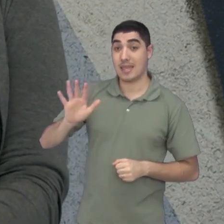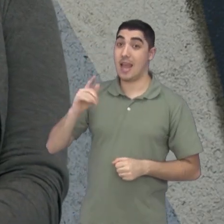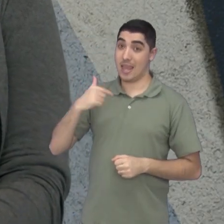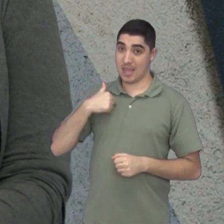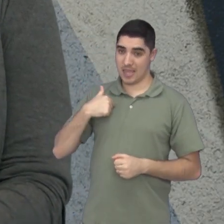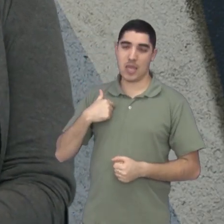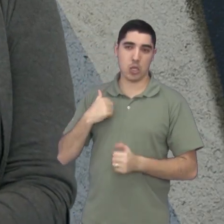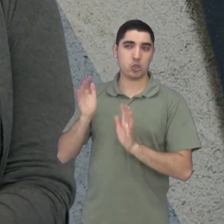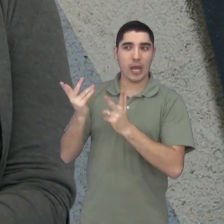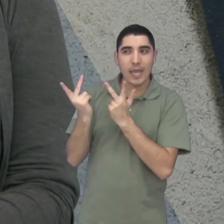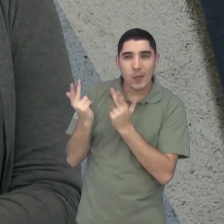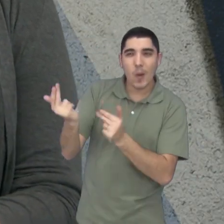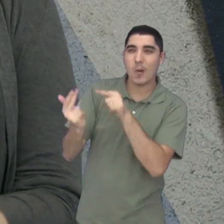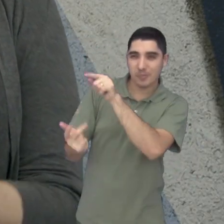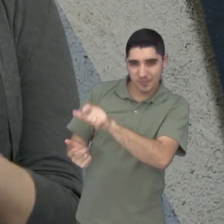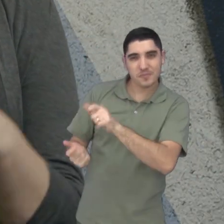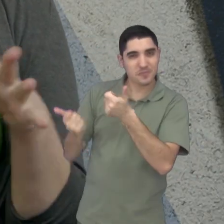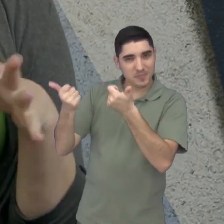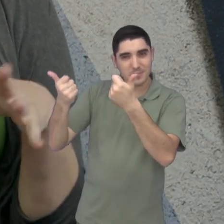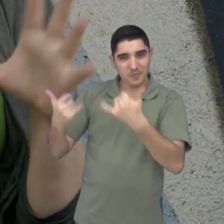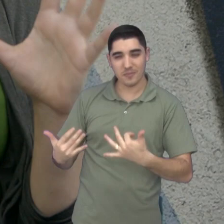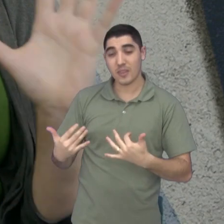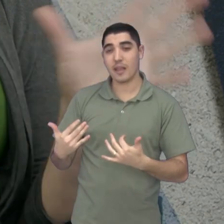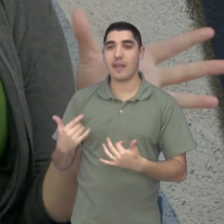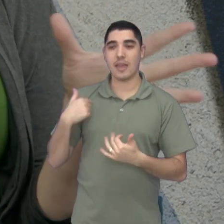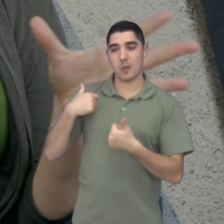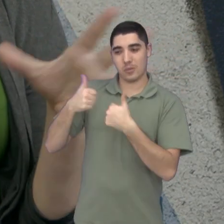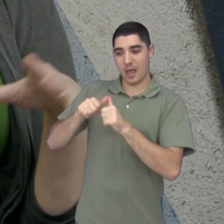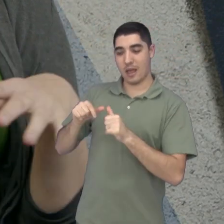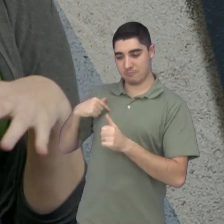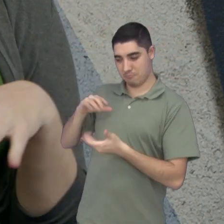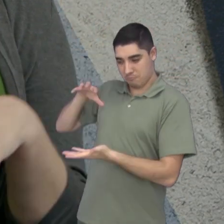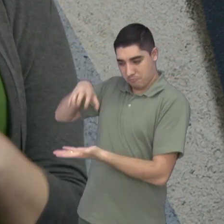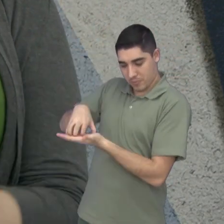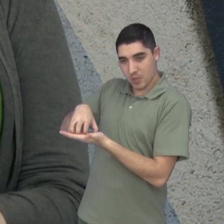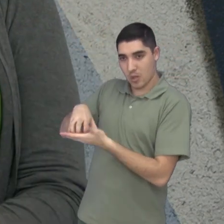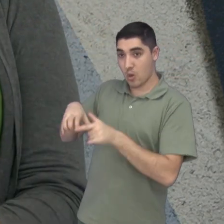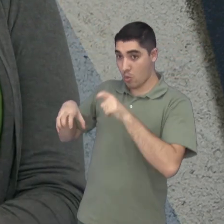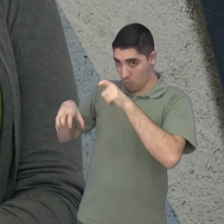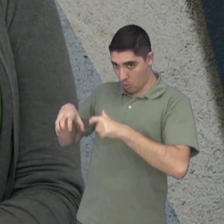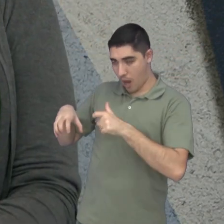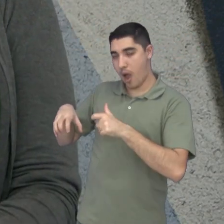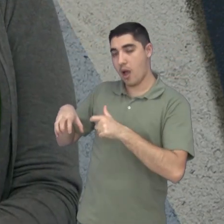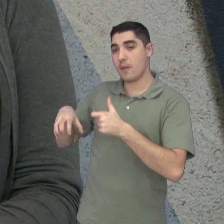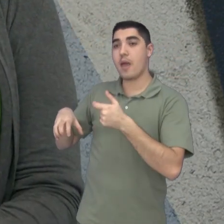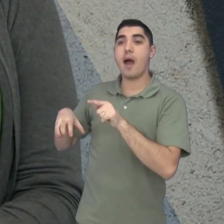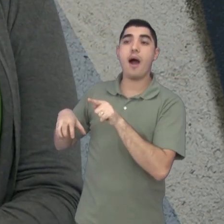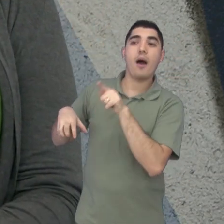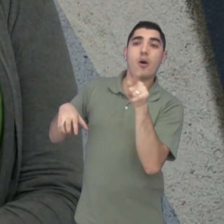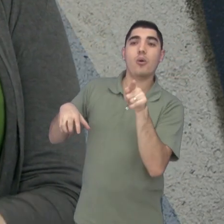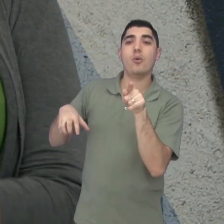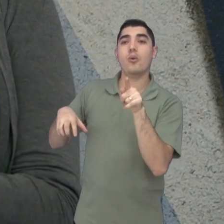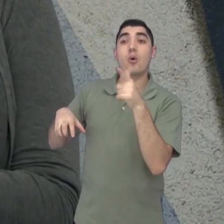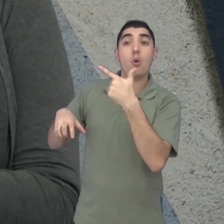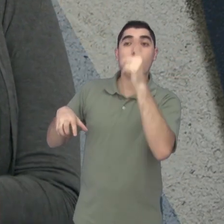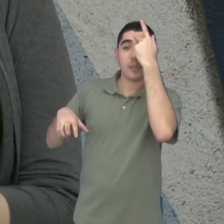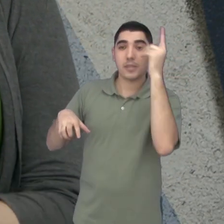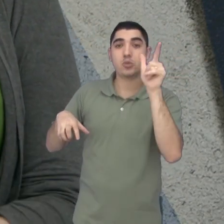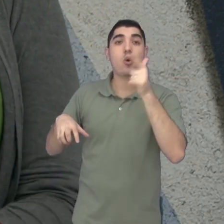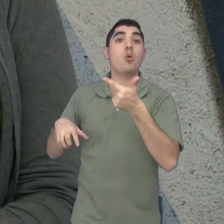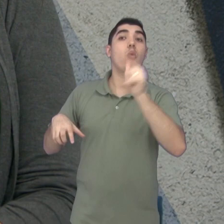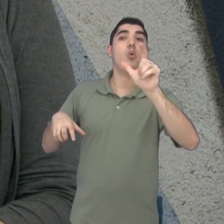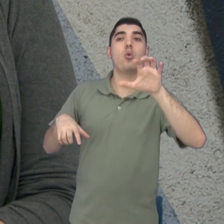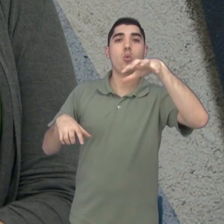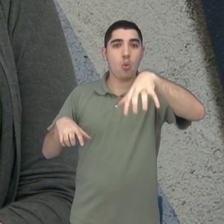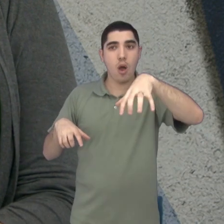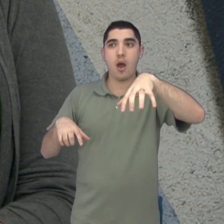por essa situação, né, que ele falou de estar, assim, o estúdio em um lugar e a companhia, assim, em outro lugar e eu ter